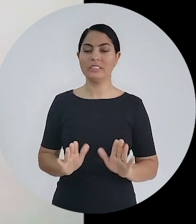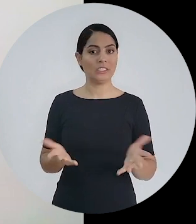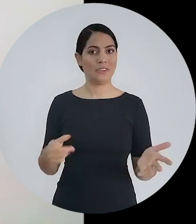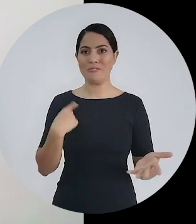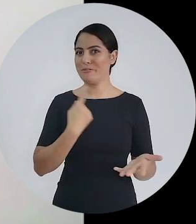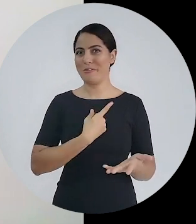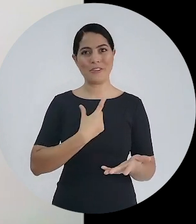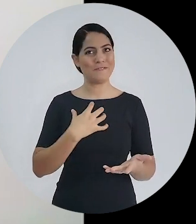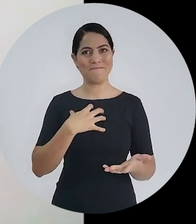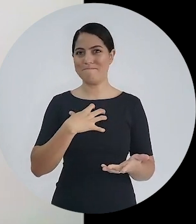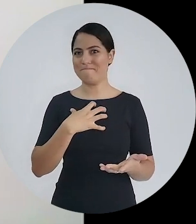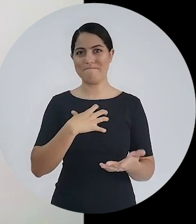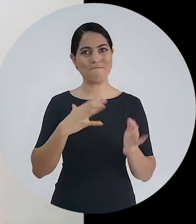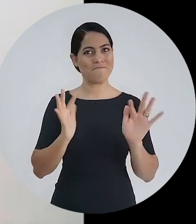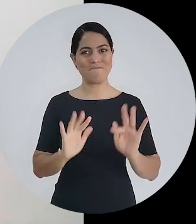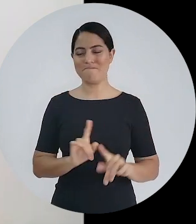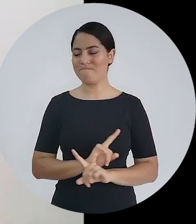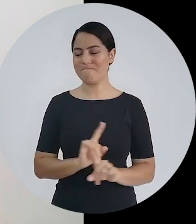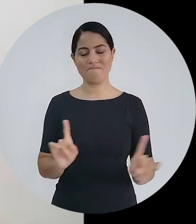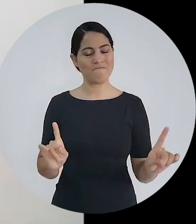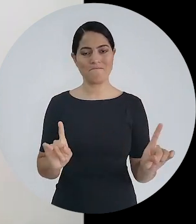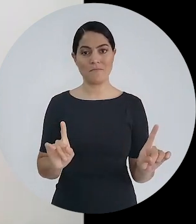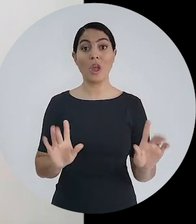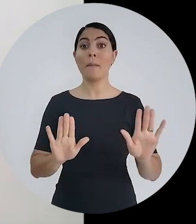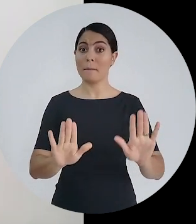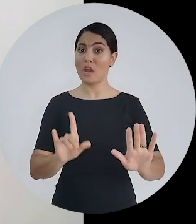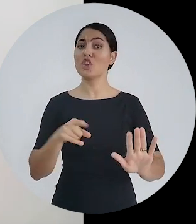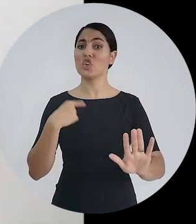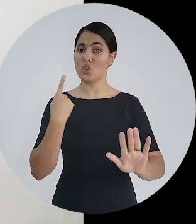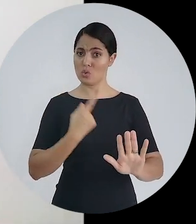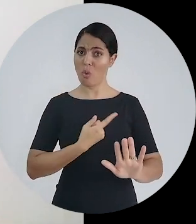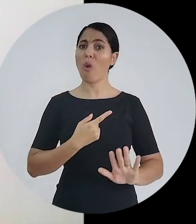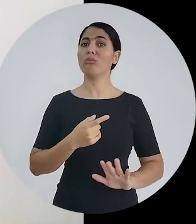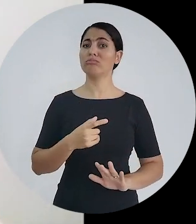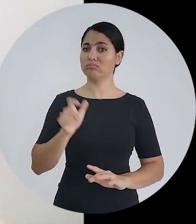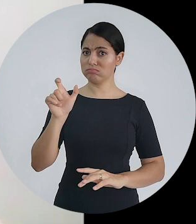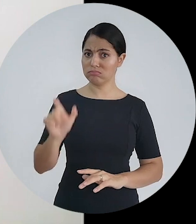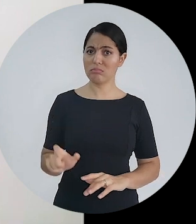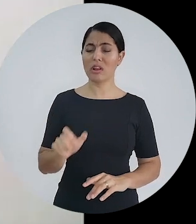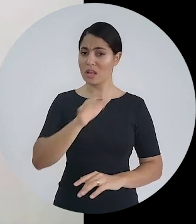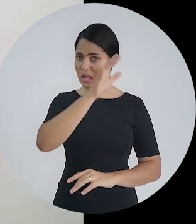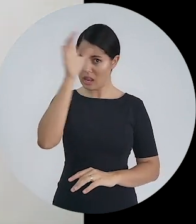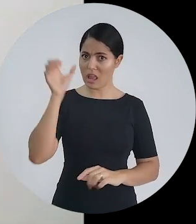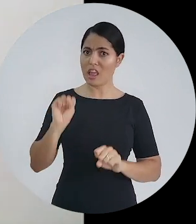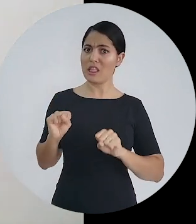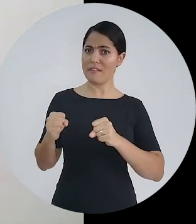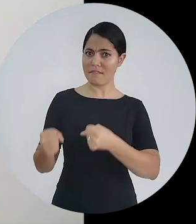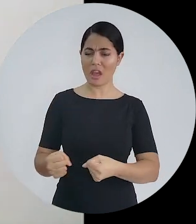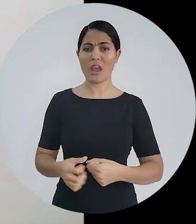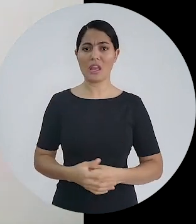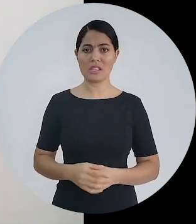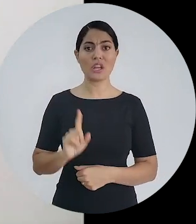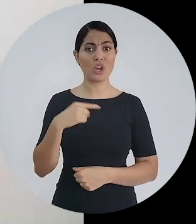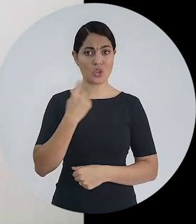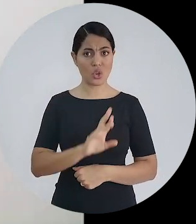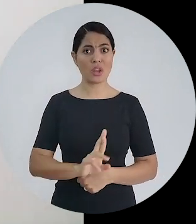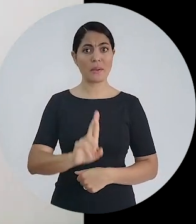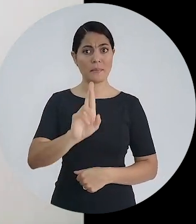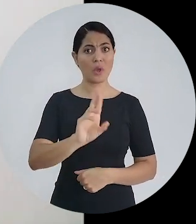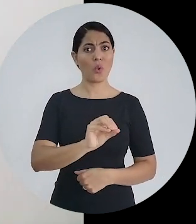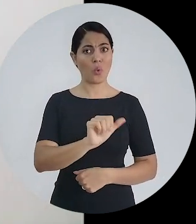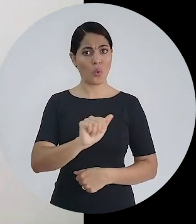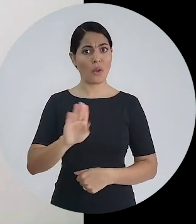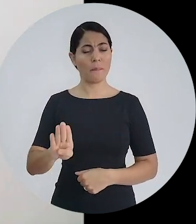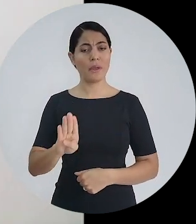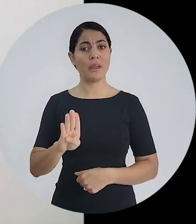não é satisfatória. Claro que nós, como defensores do consumidor, nós representando a OAB,